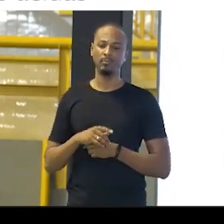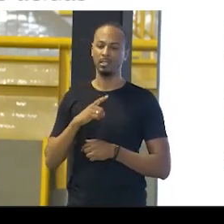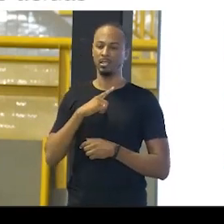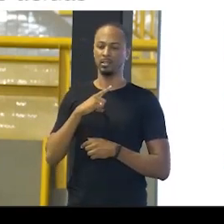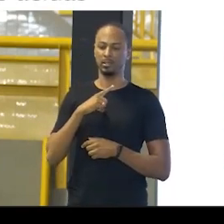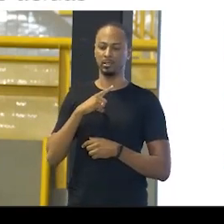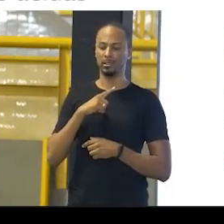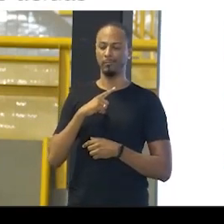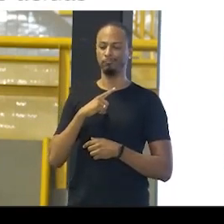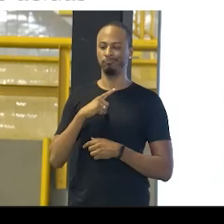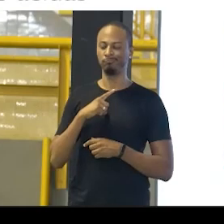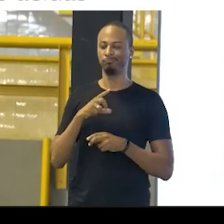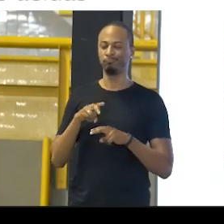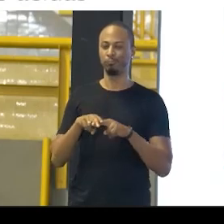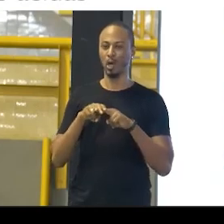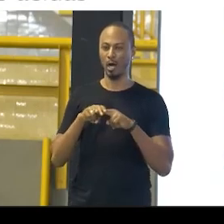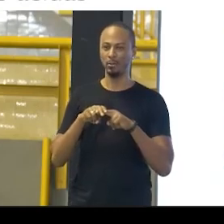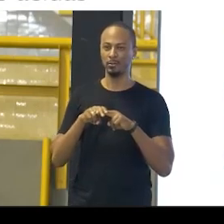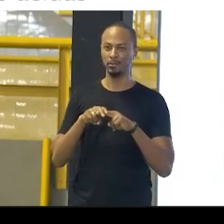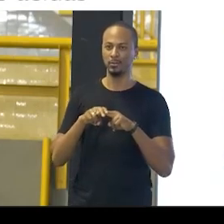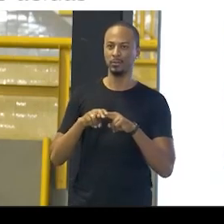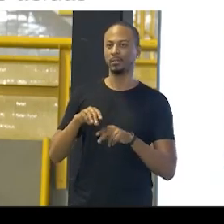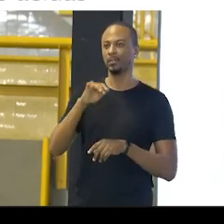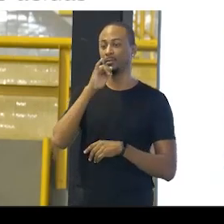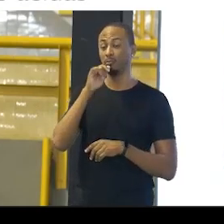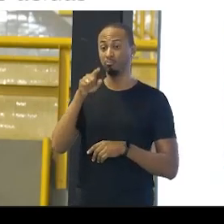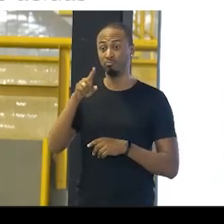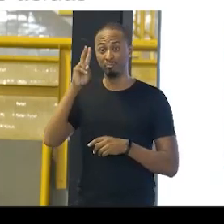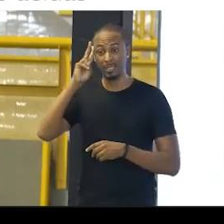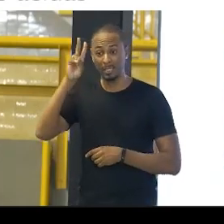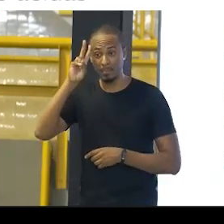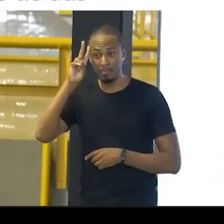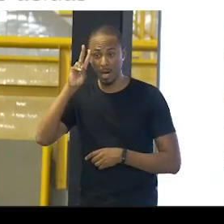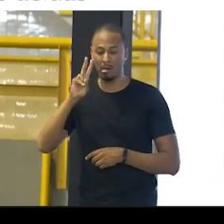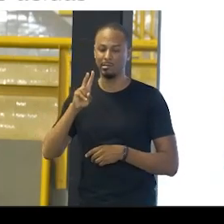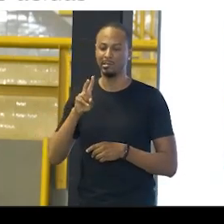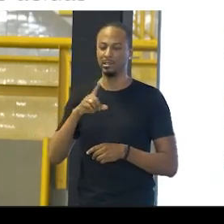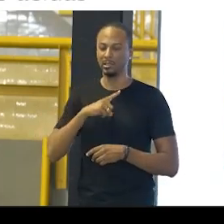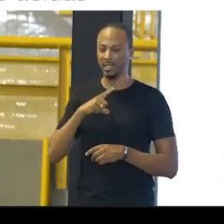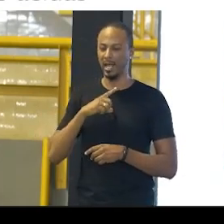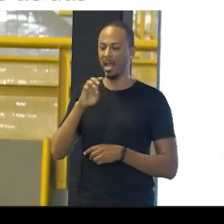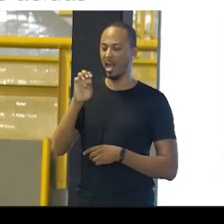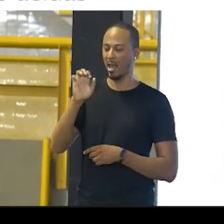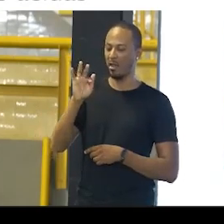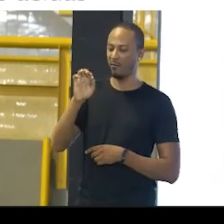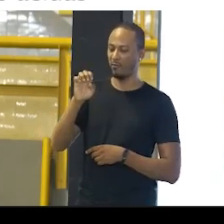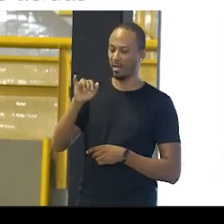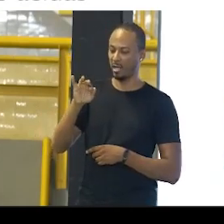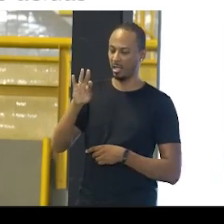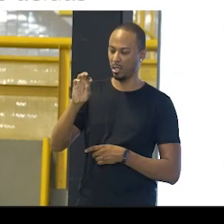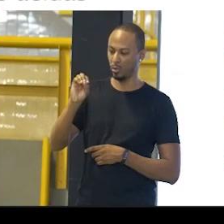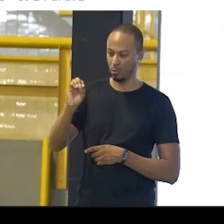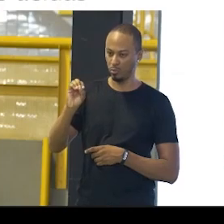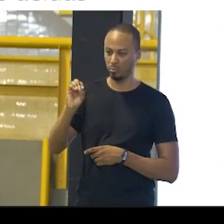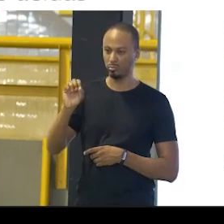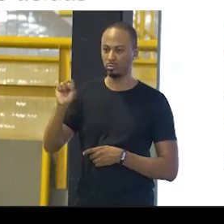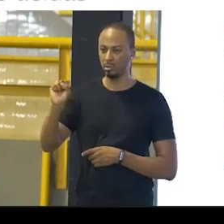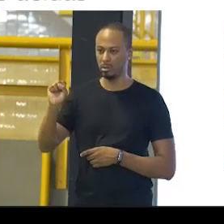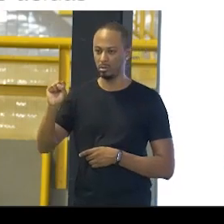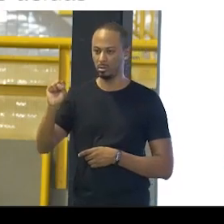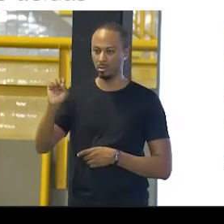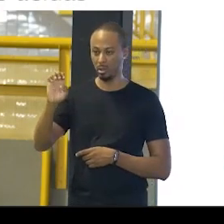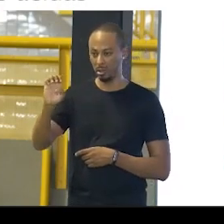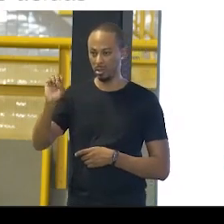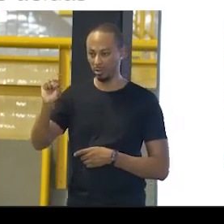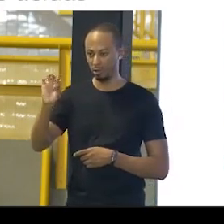de dióxido de carbono. Lembre sempre disso. Existe um efeito estufa que nos permite a vida no planeta, que é o efeito